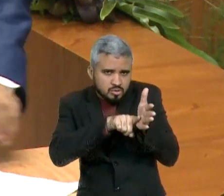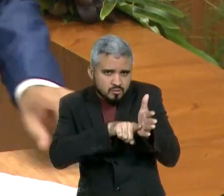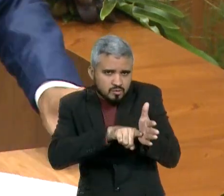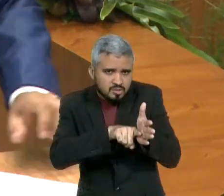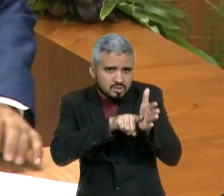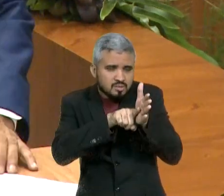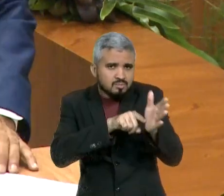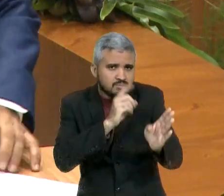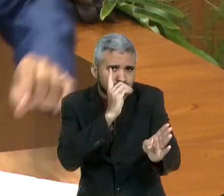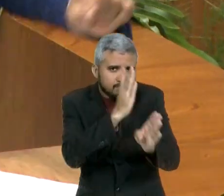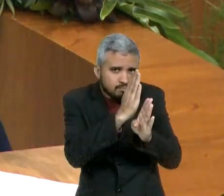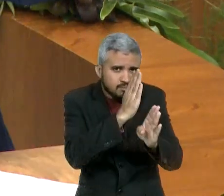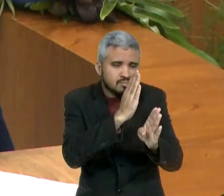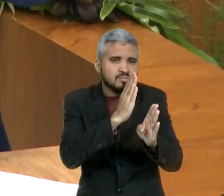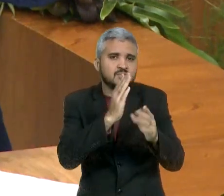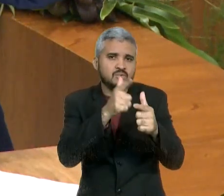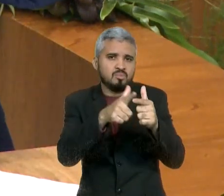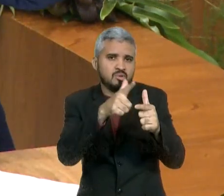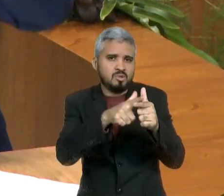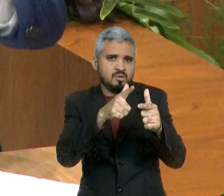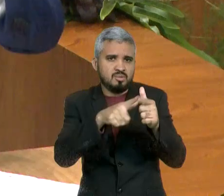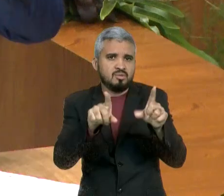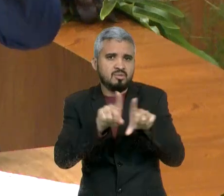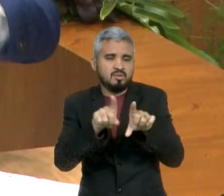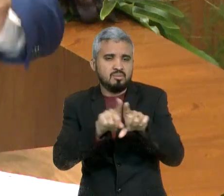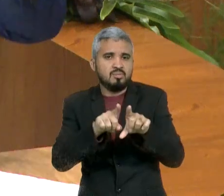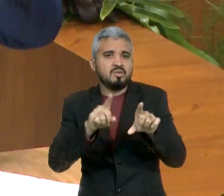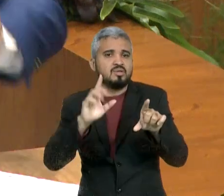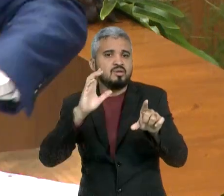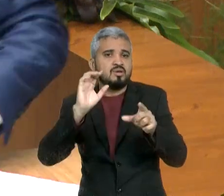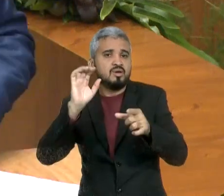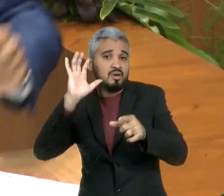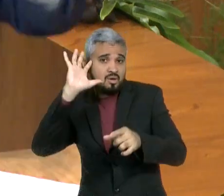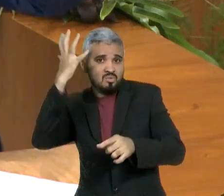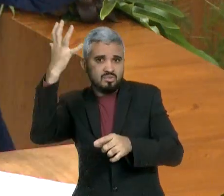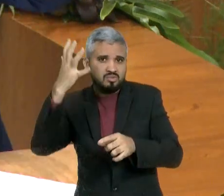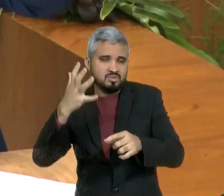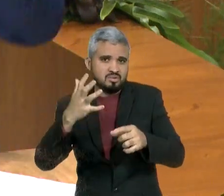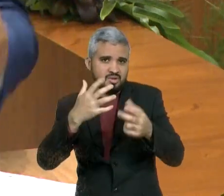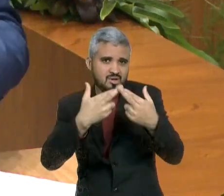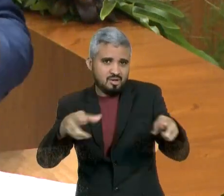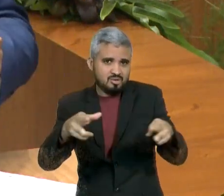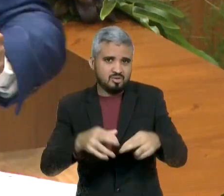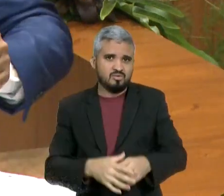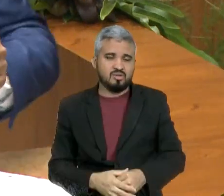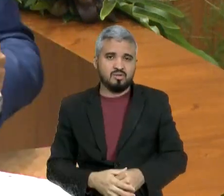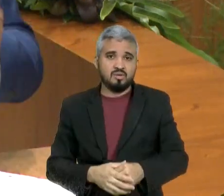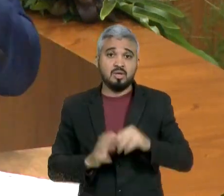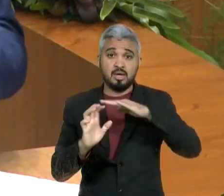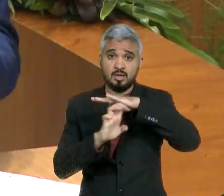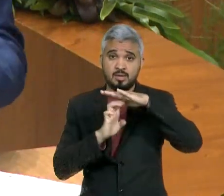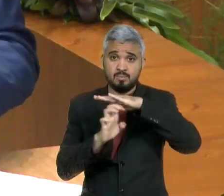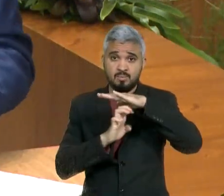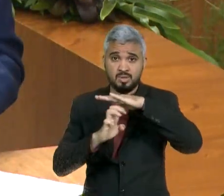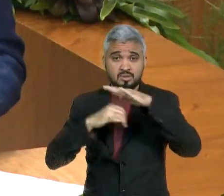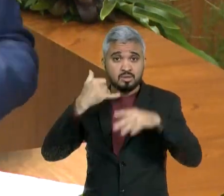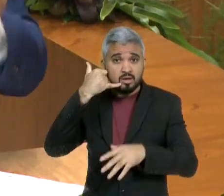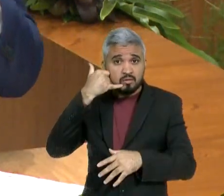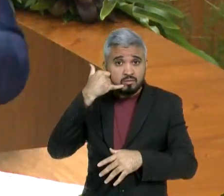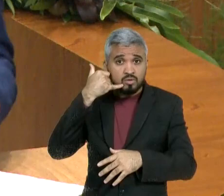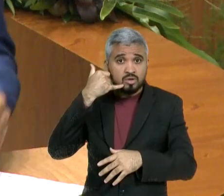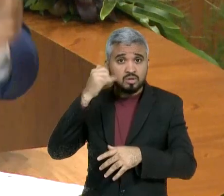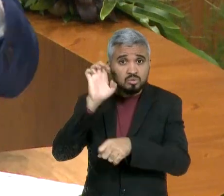para o problema da telefonia no Estado do Maranhão. Empresas de telefone no Estado do Maranhão, respeitem a